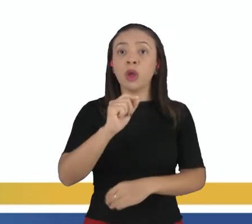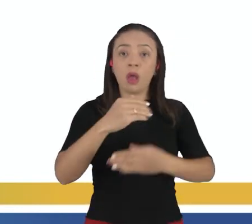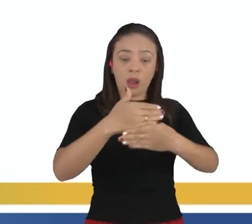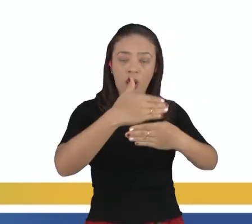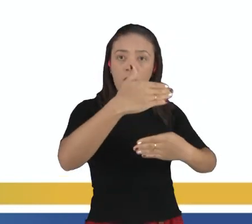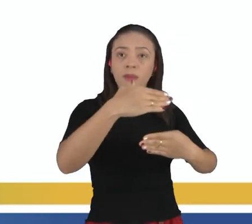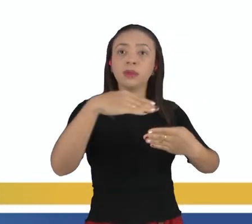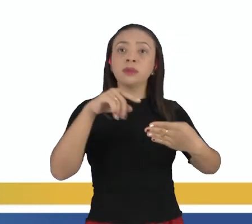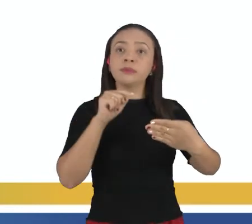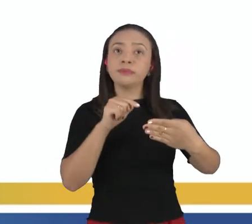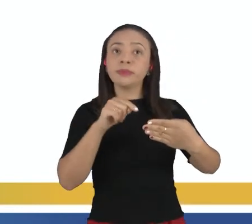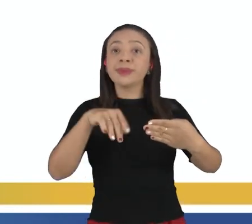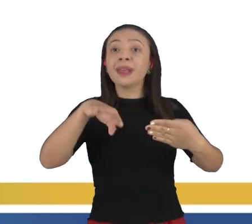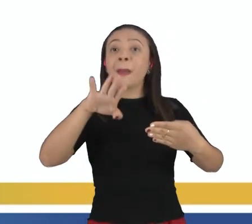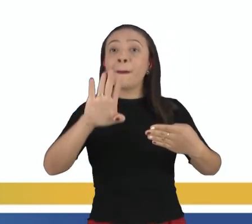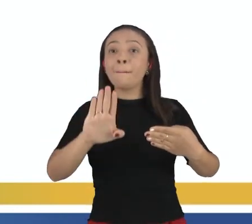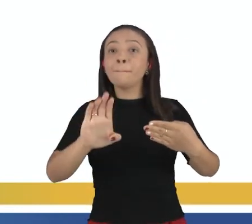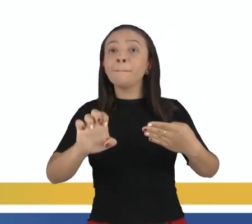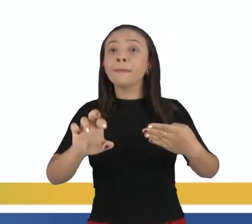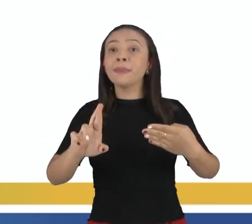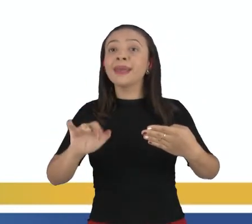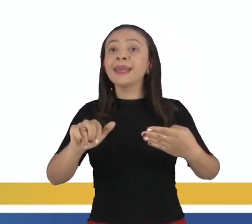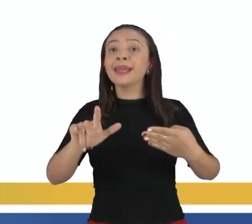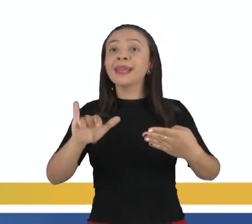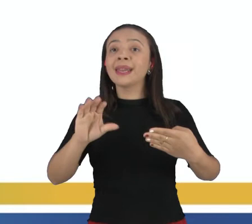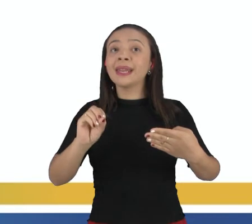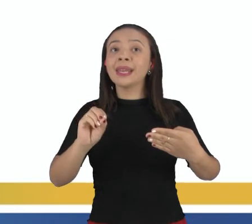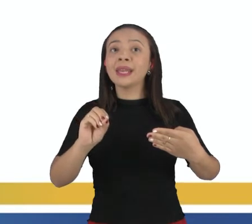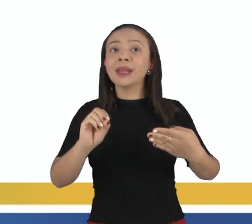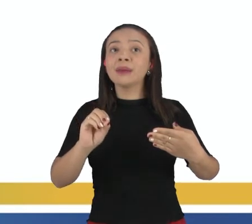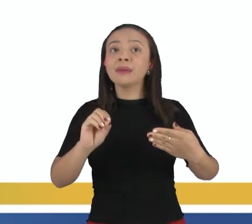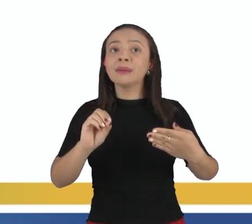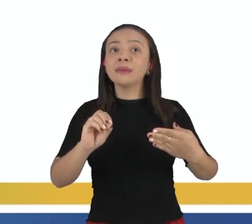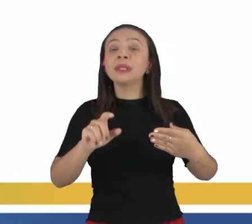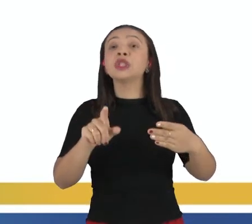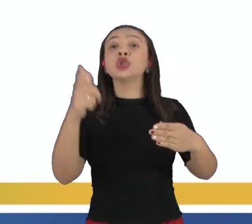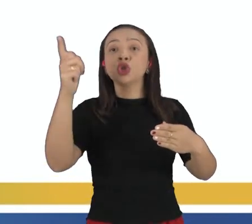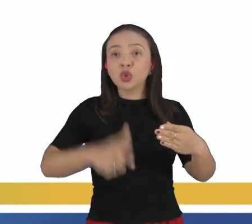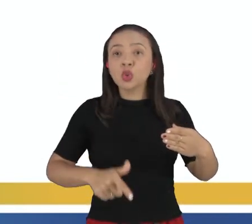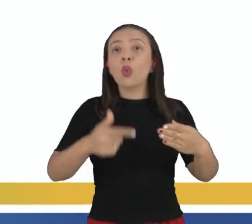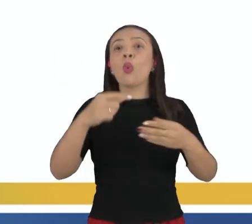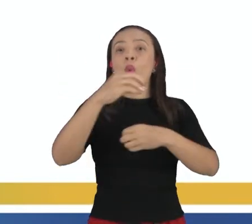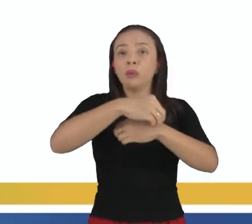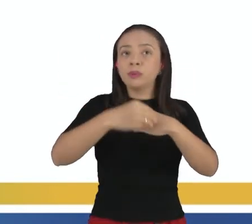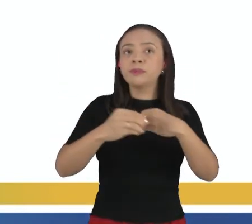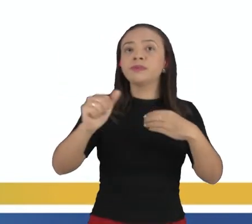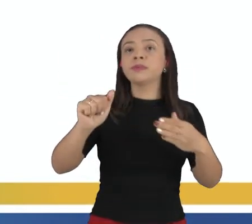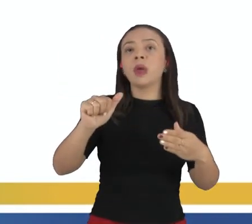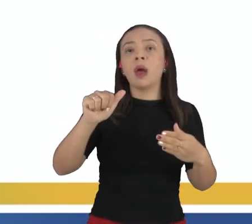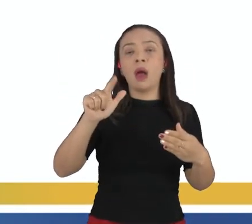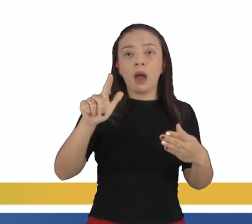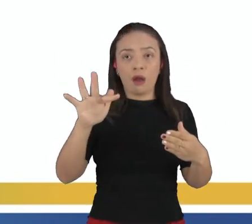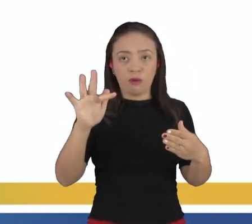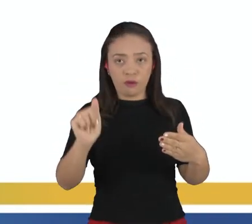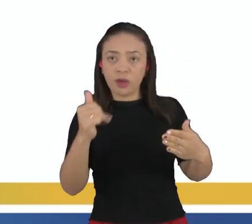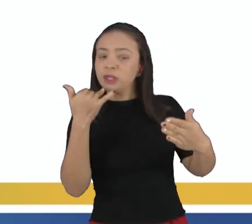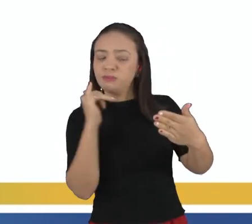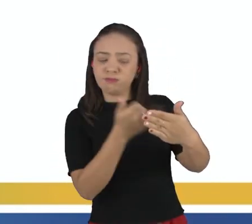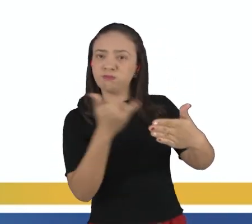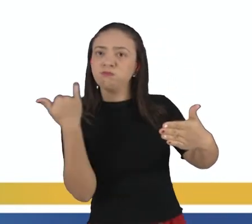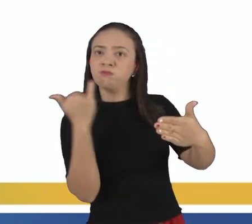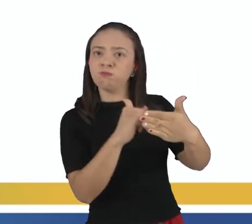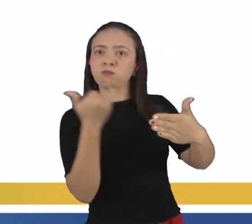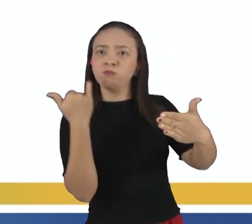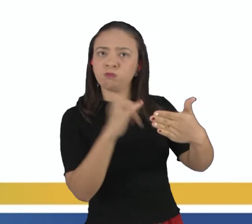berílio. Então, ele bombardeou essa lâmina de berílio com partículas alfas e trouxe algumas conclusões, né? Então,